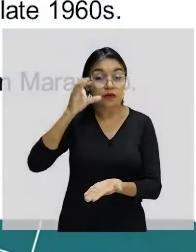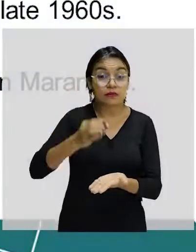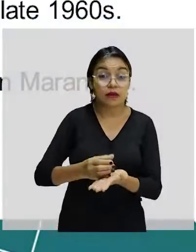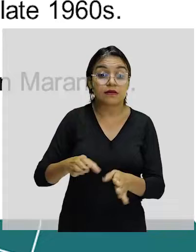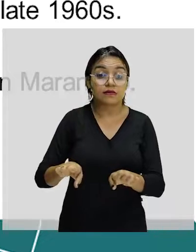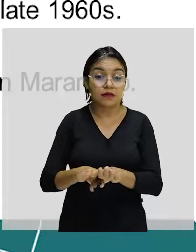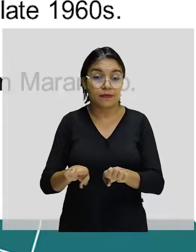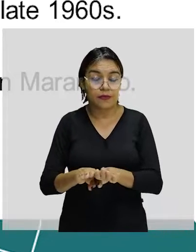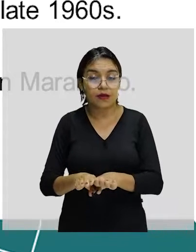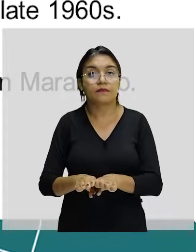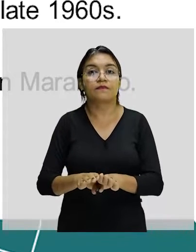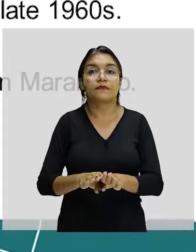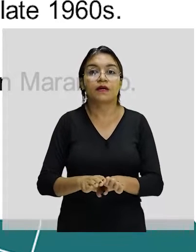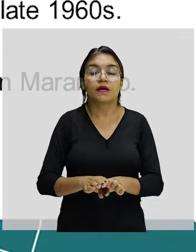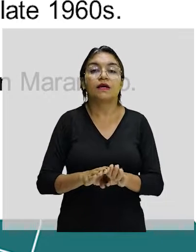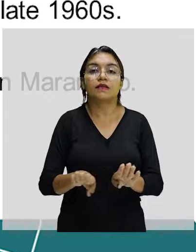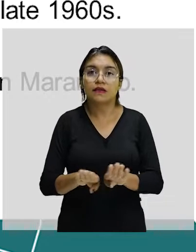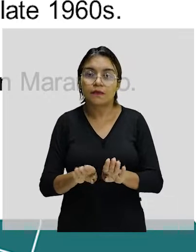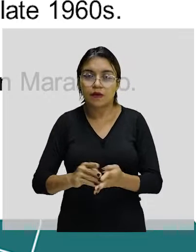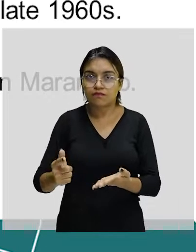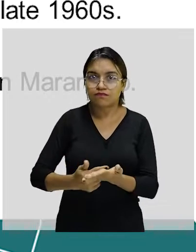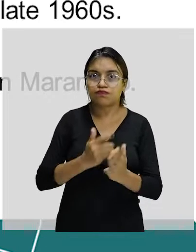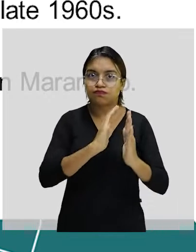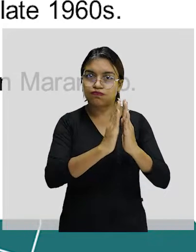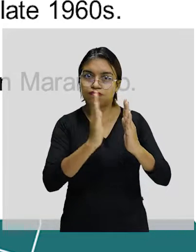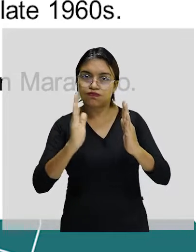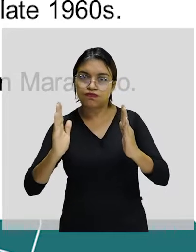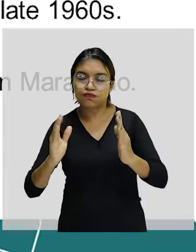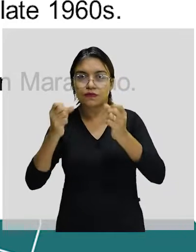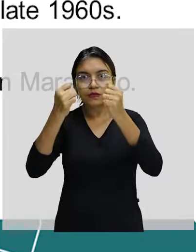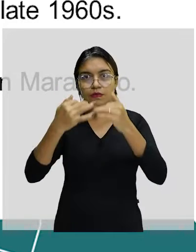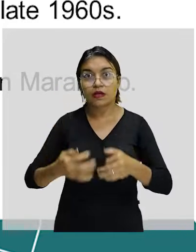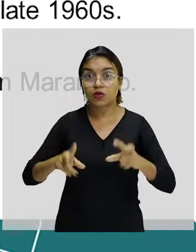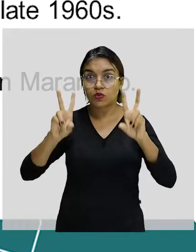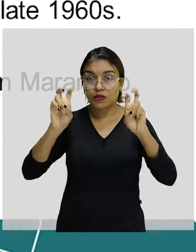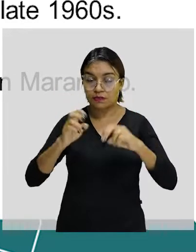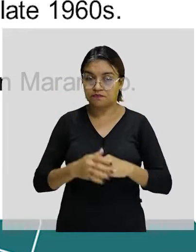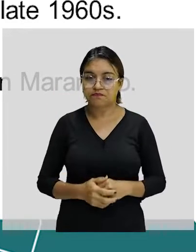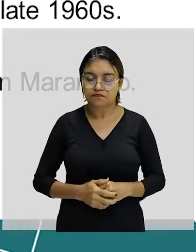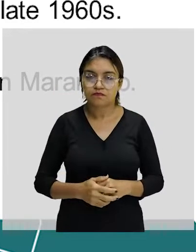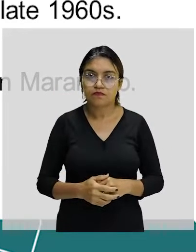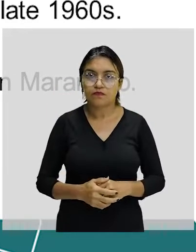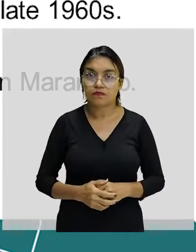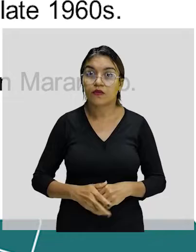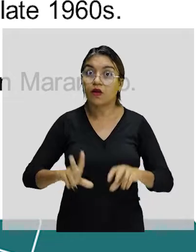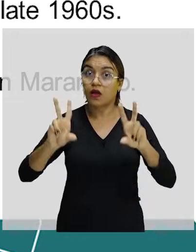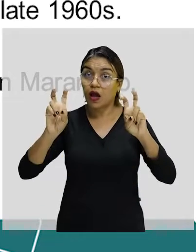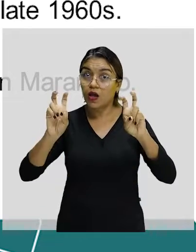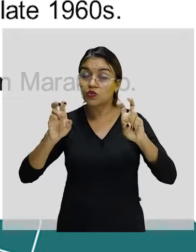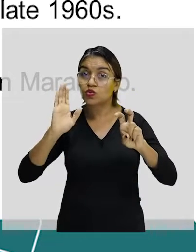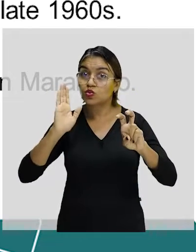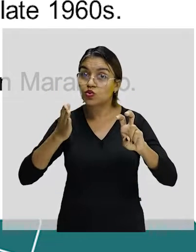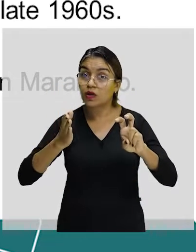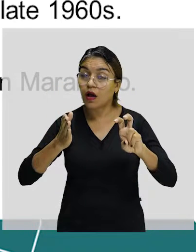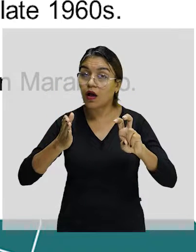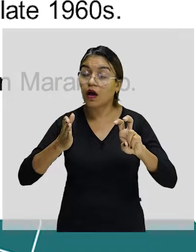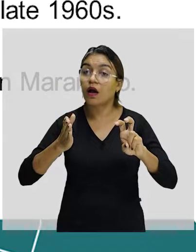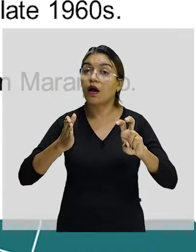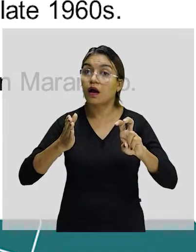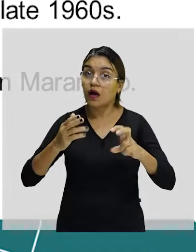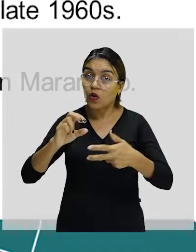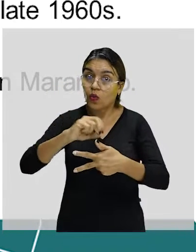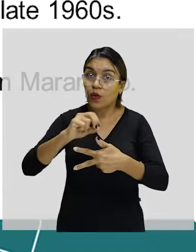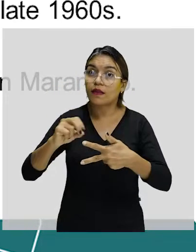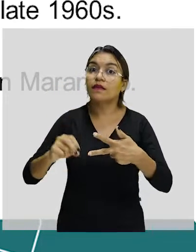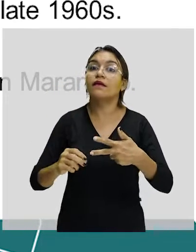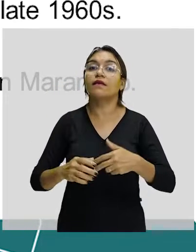uma biblioteca falando sobre esse tema. Pessoal, esse assunto já foi tema do Enem, tá? E numa próxima aula eu